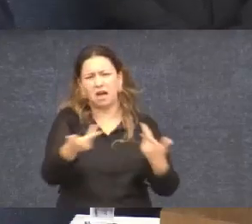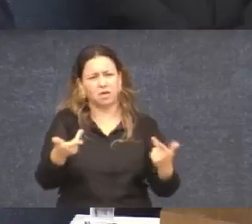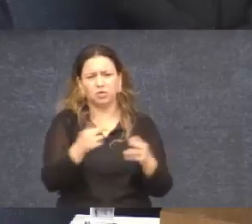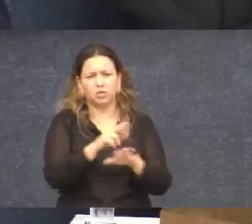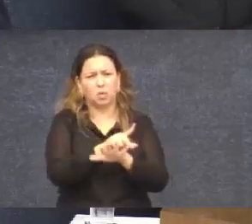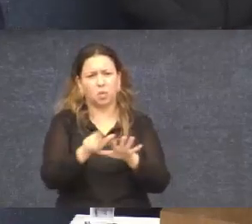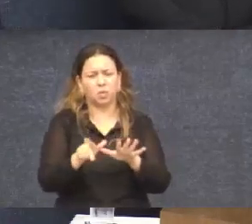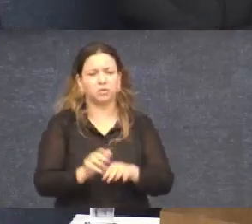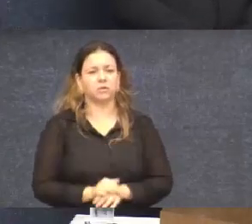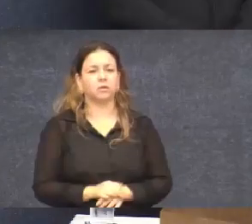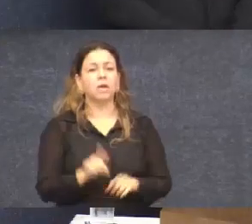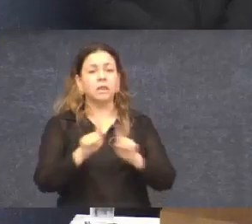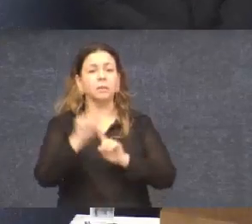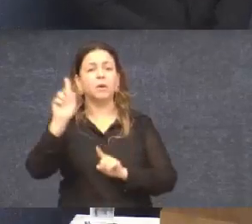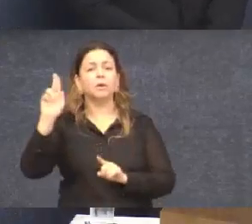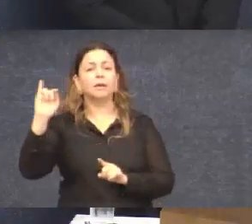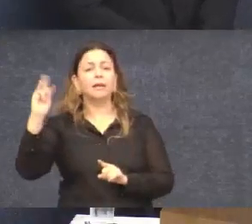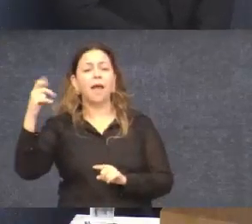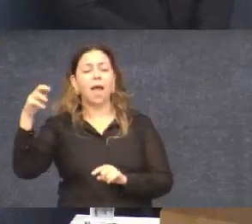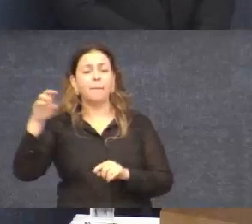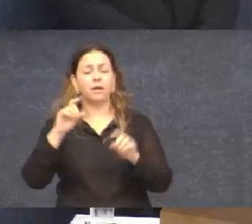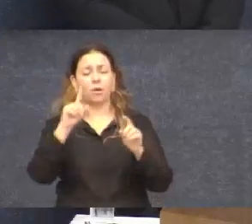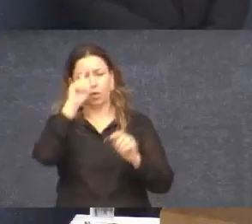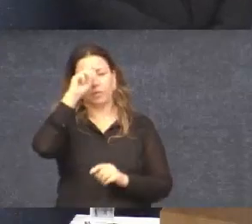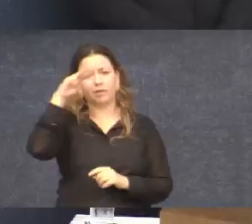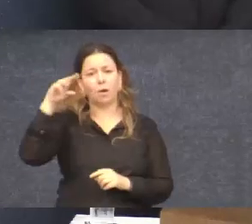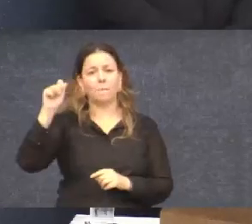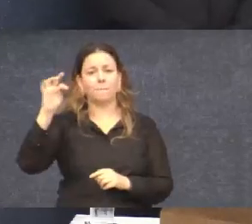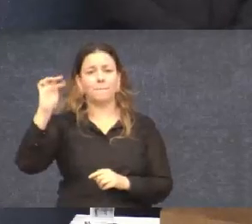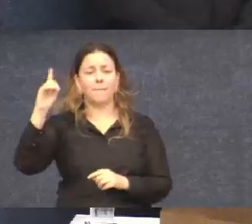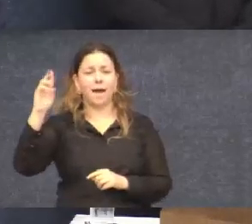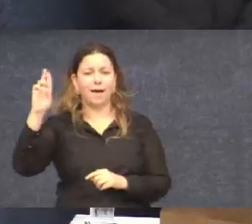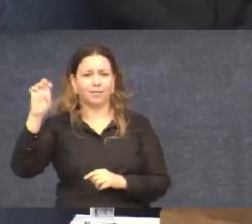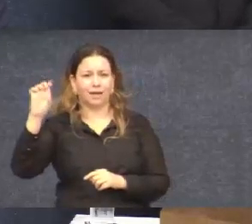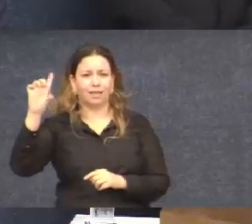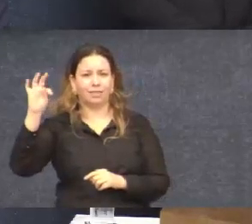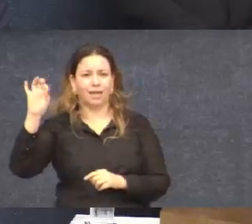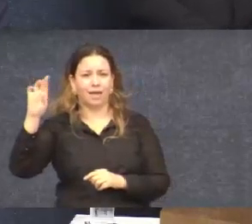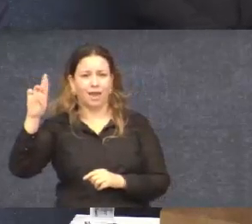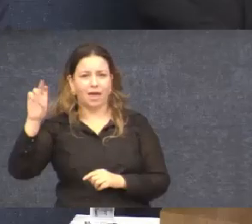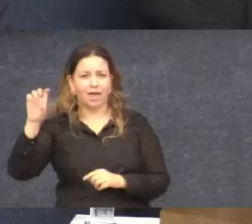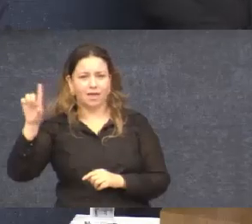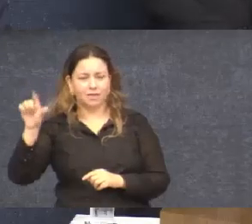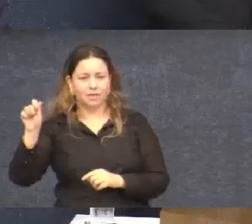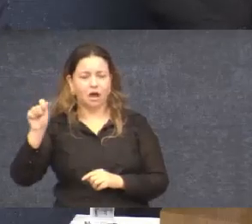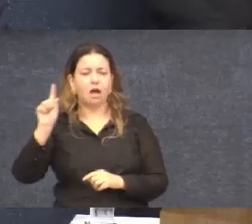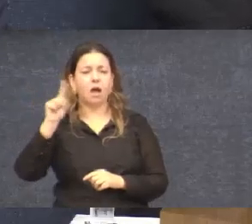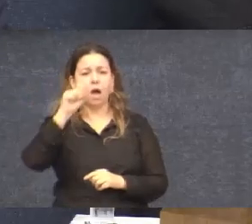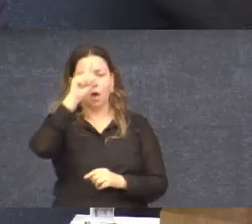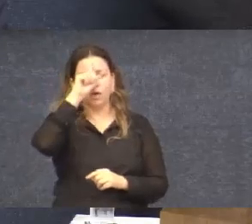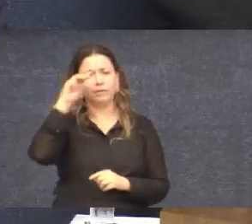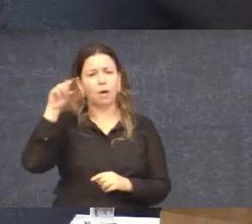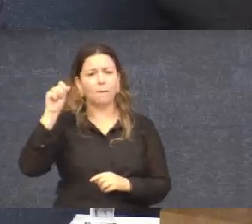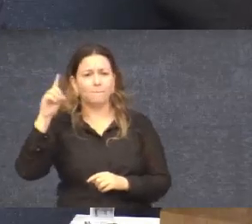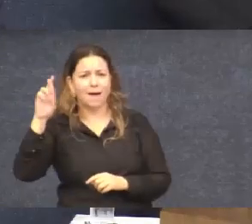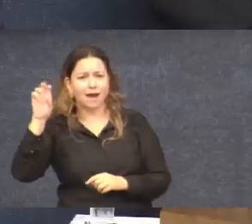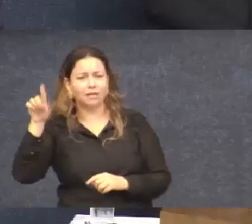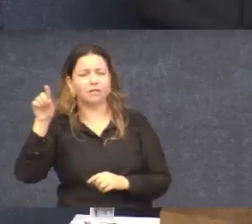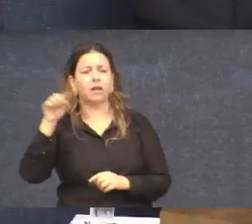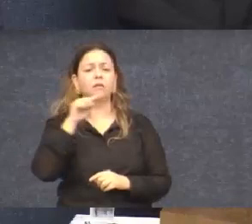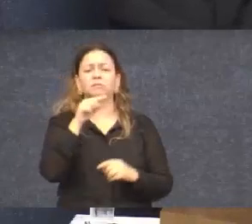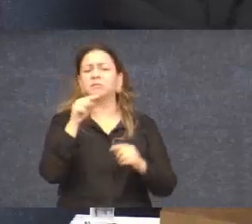Aqui também o Guilherme, lá do Madre Teresa, né, Guilherme? É um jovem, muito novo ainda, mas lá no Hospital Madre Teresa